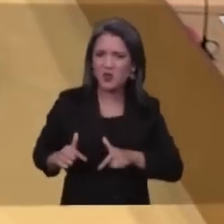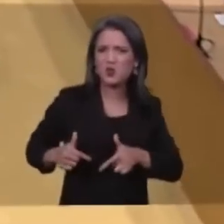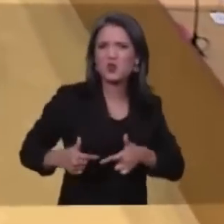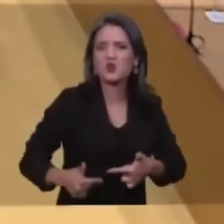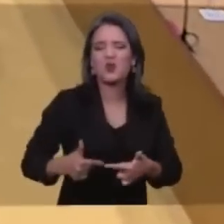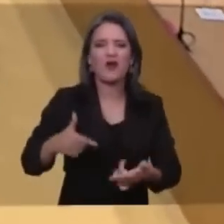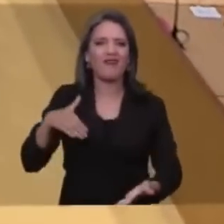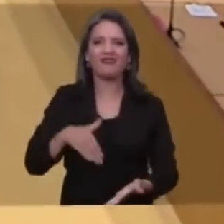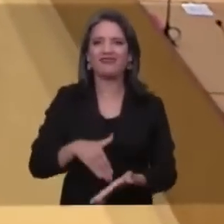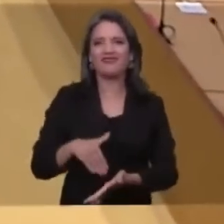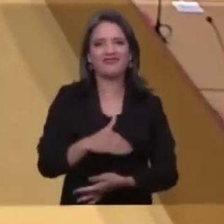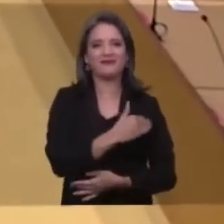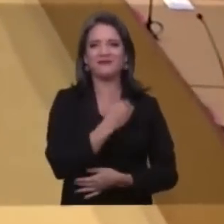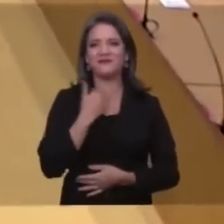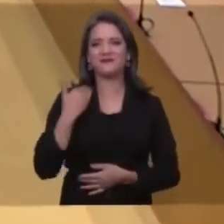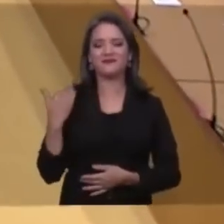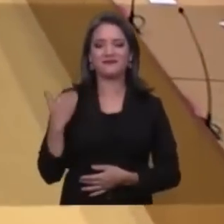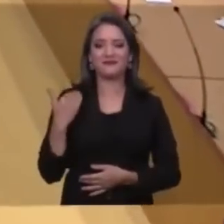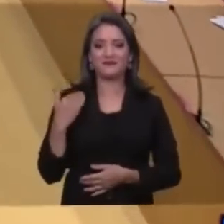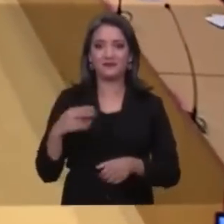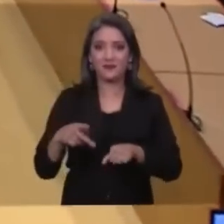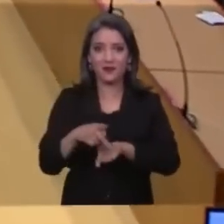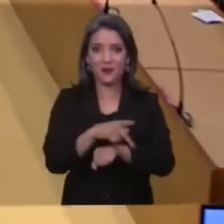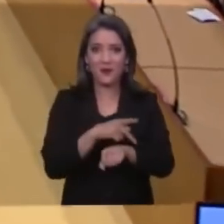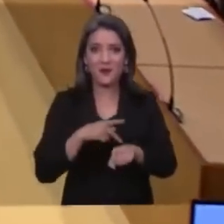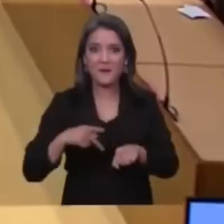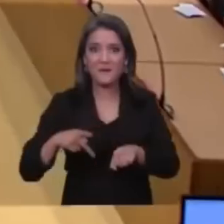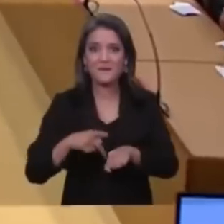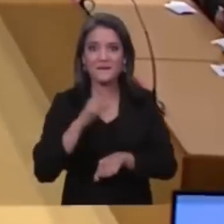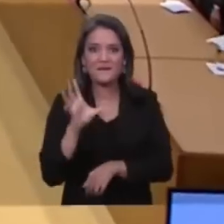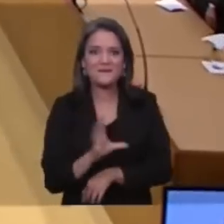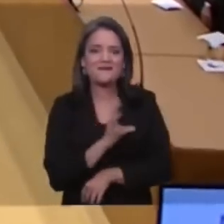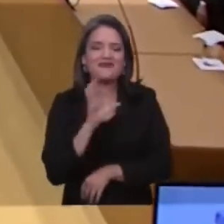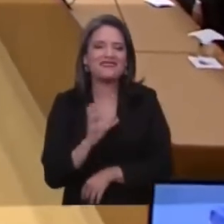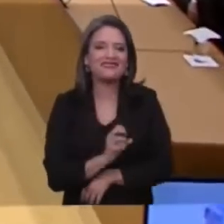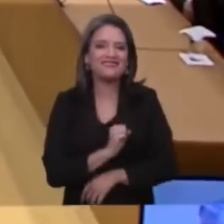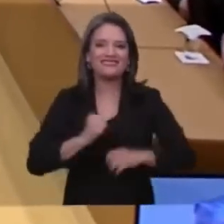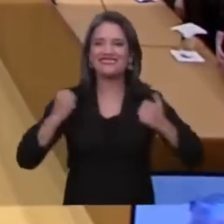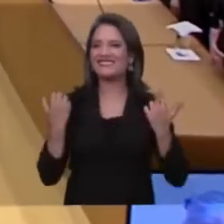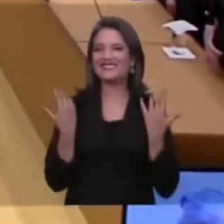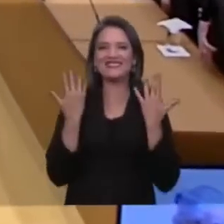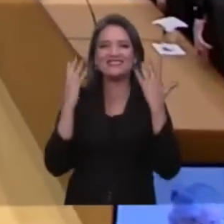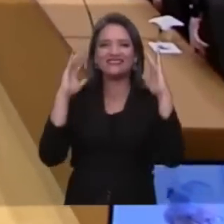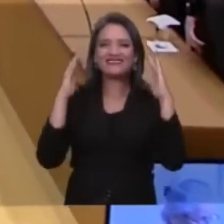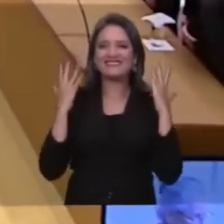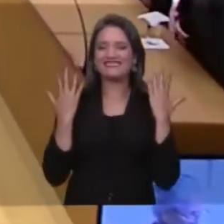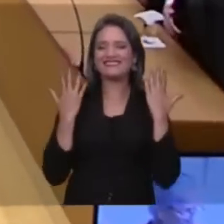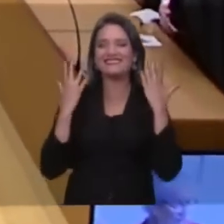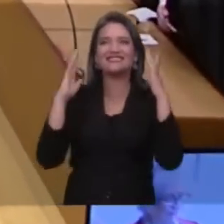desafia o nosso peito à própria morte. Ó pátria amada,